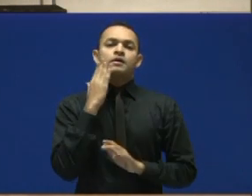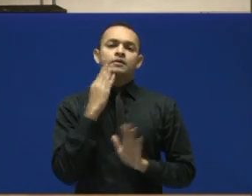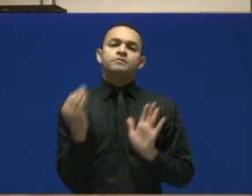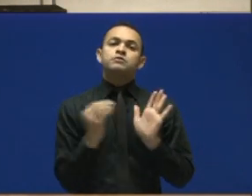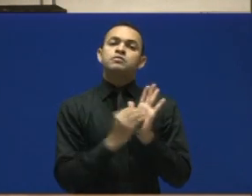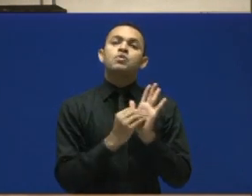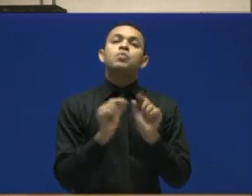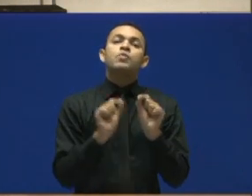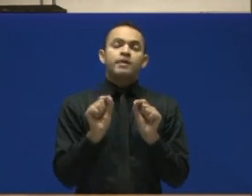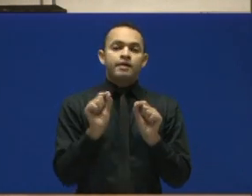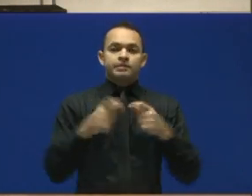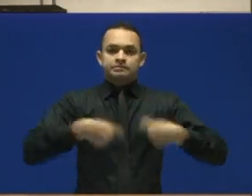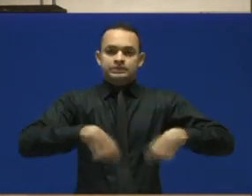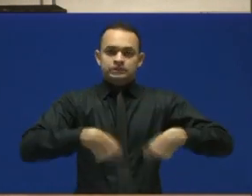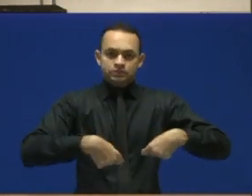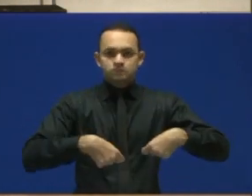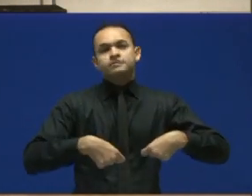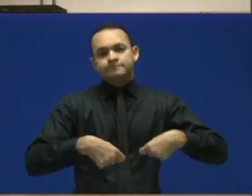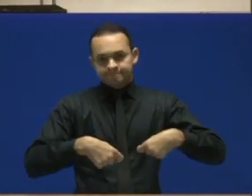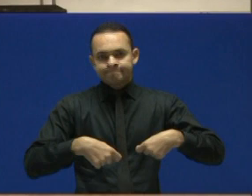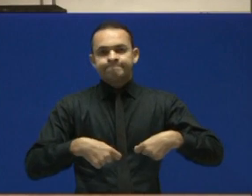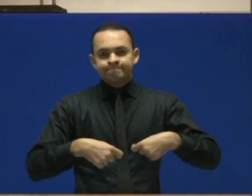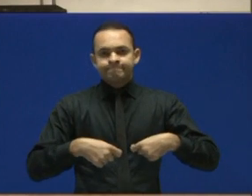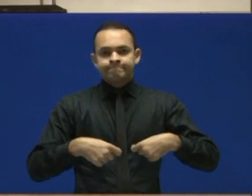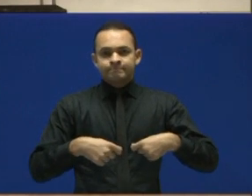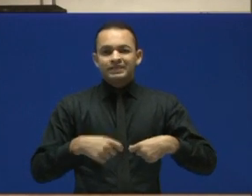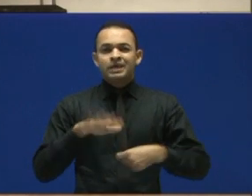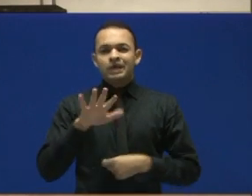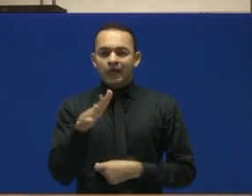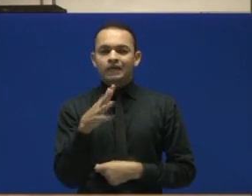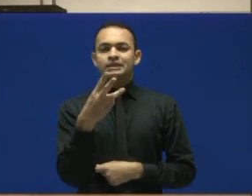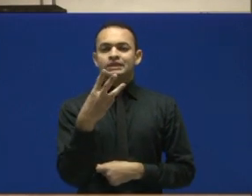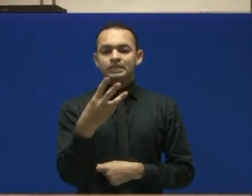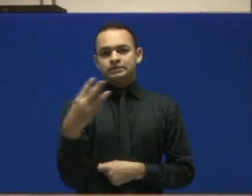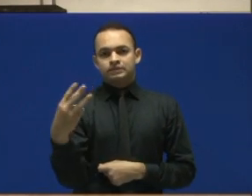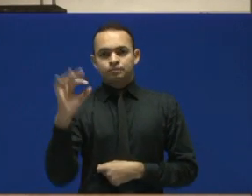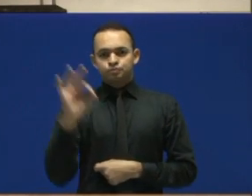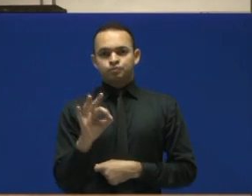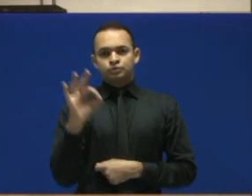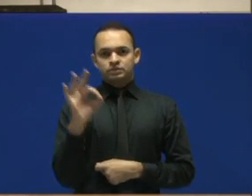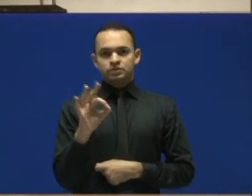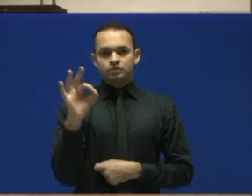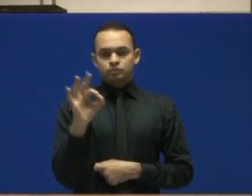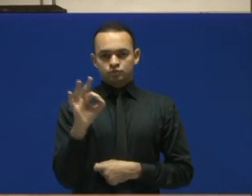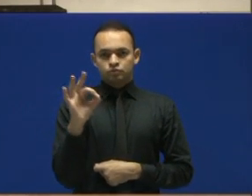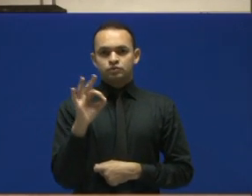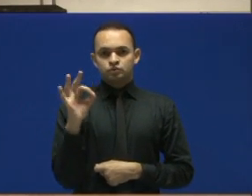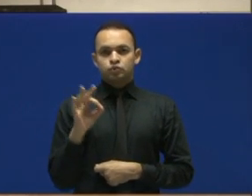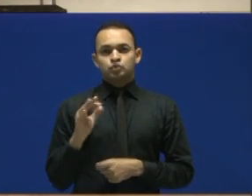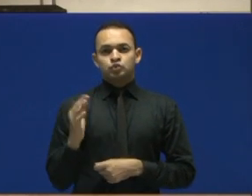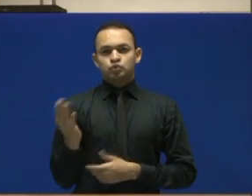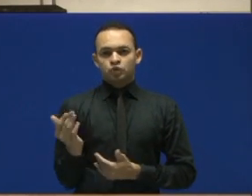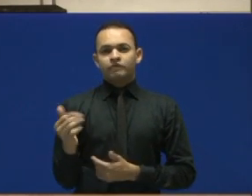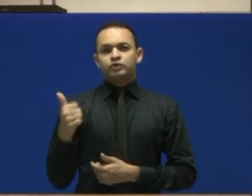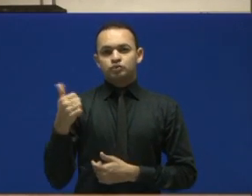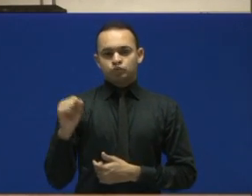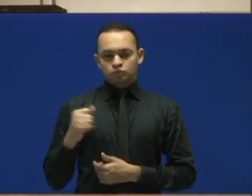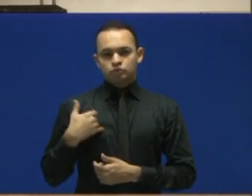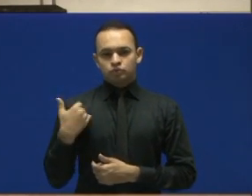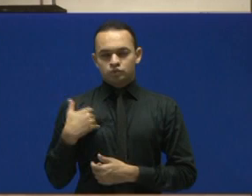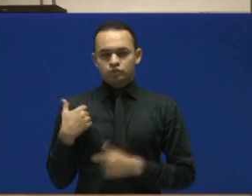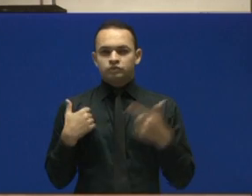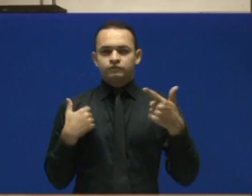nós deveríamos ter 33% dos jovens de 18 a 24 anos na educação